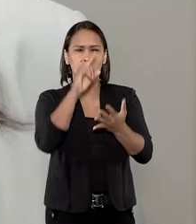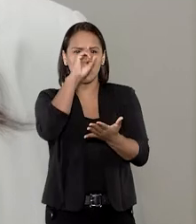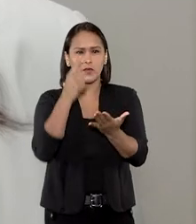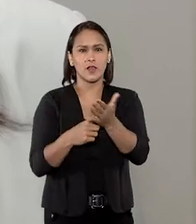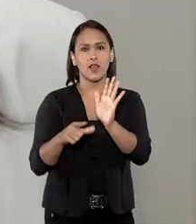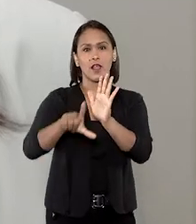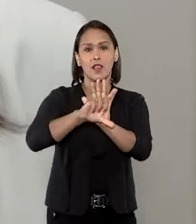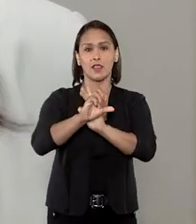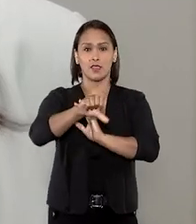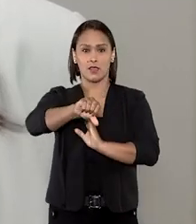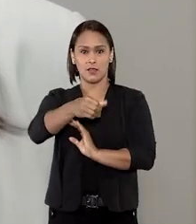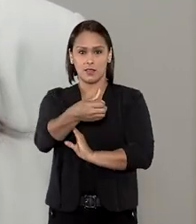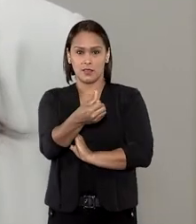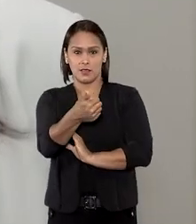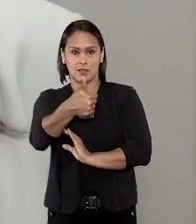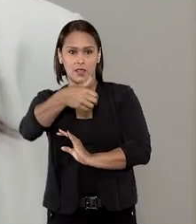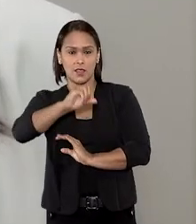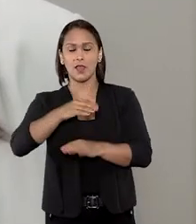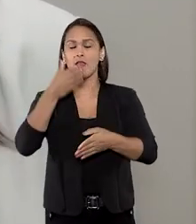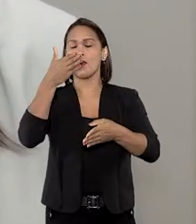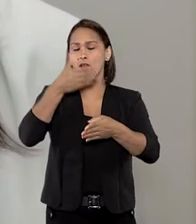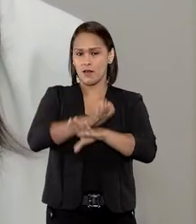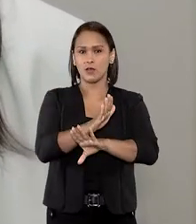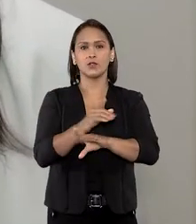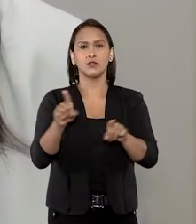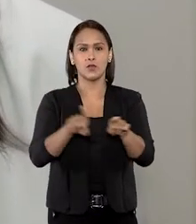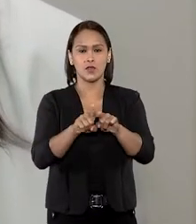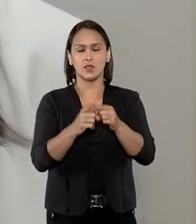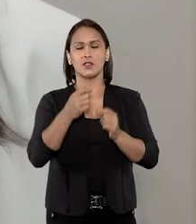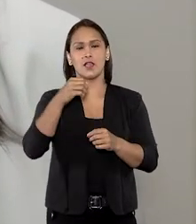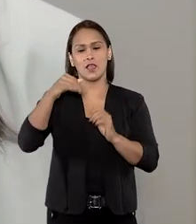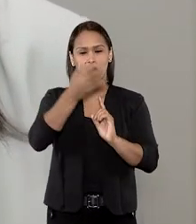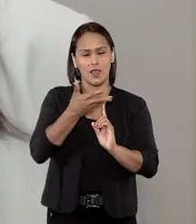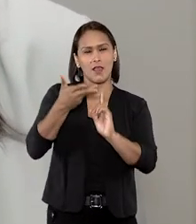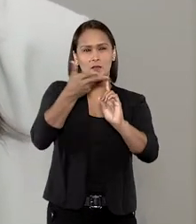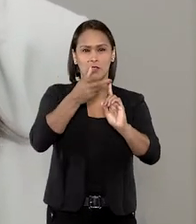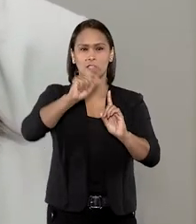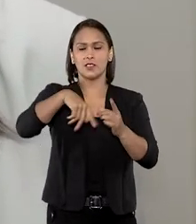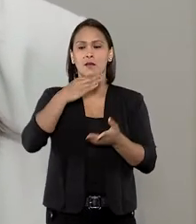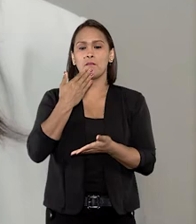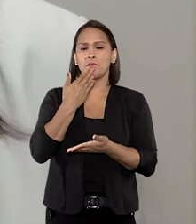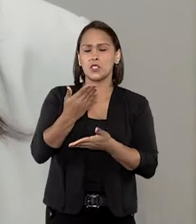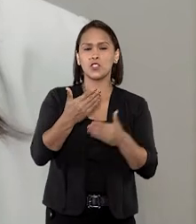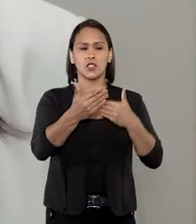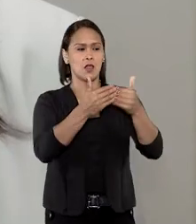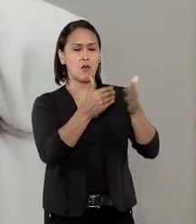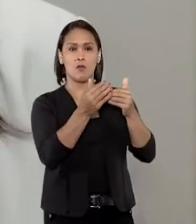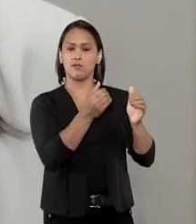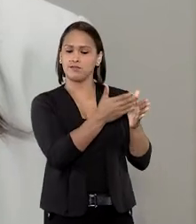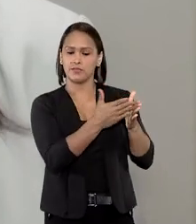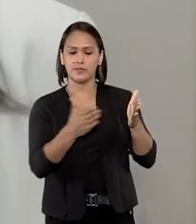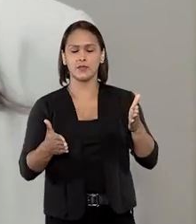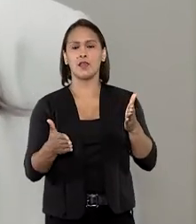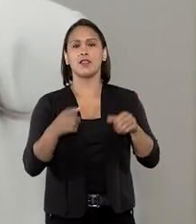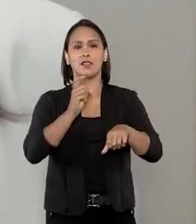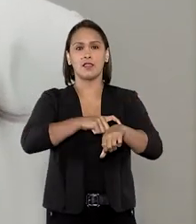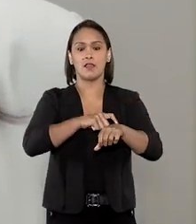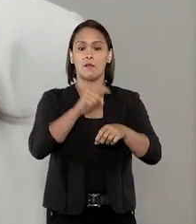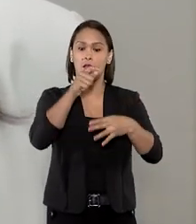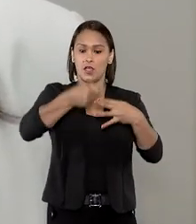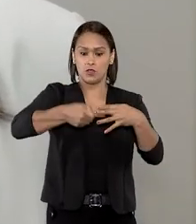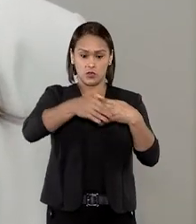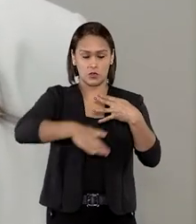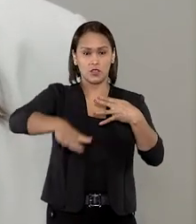Lei 9.610 permite que a autoria de obra artística seja reivindicada a qualquer tempo, mas